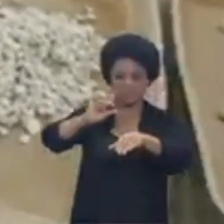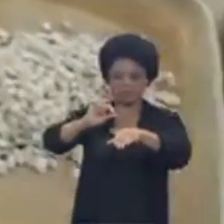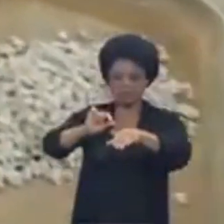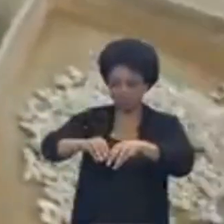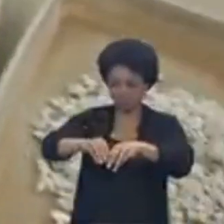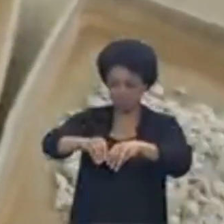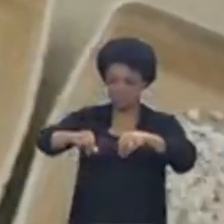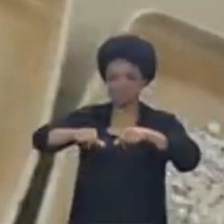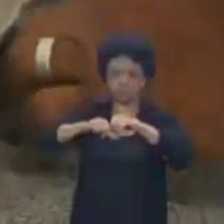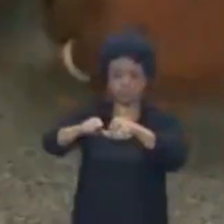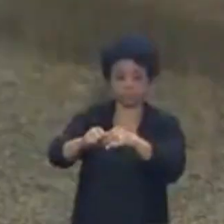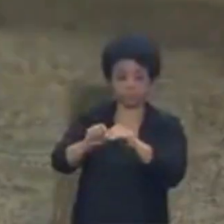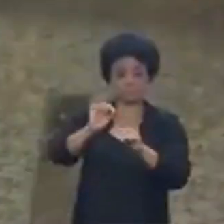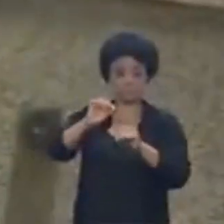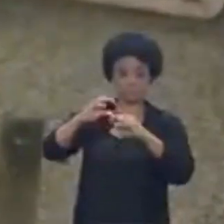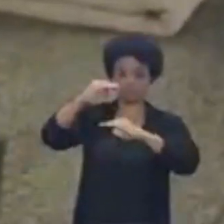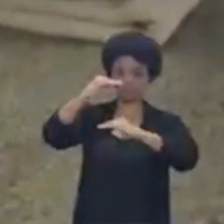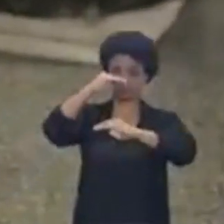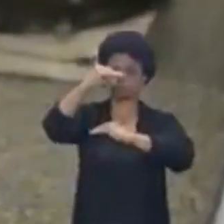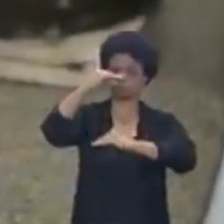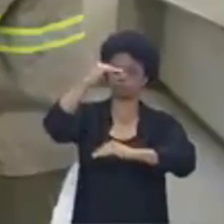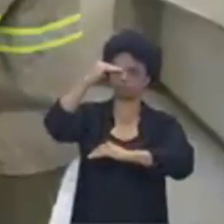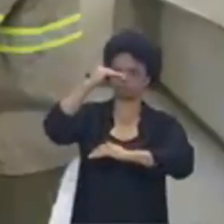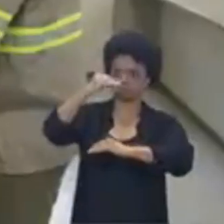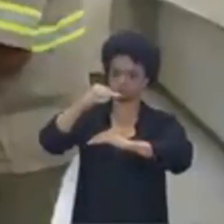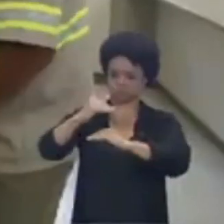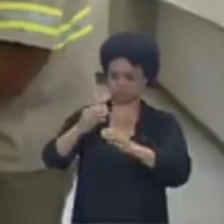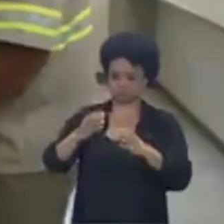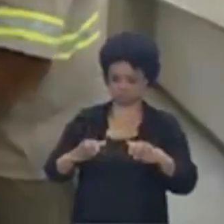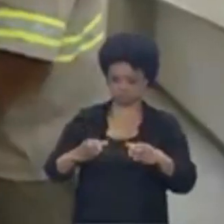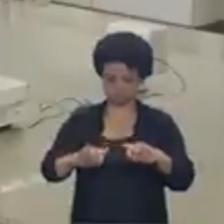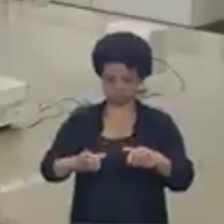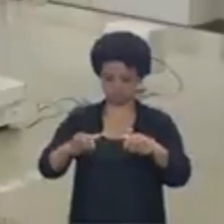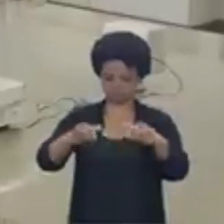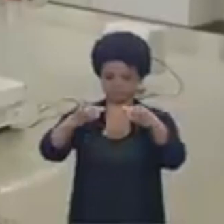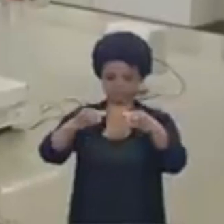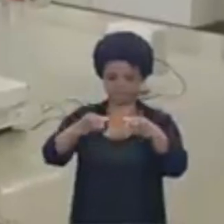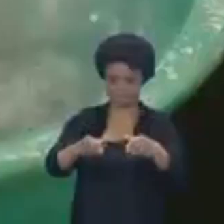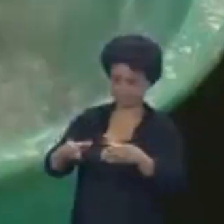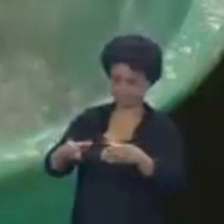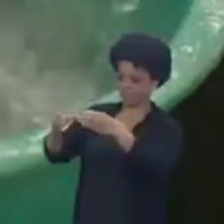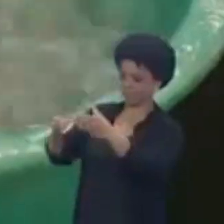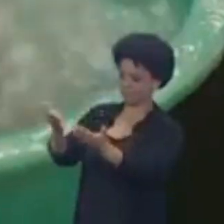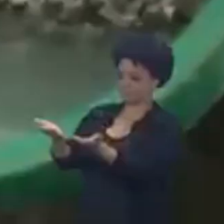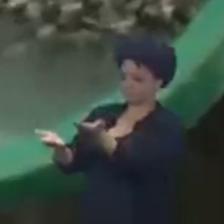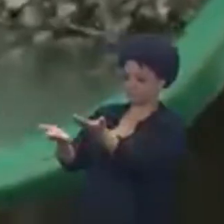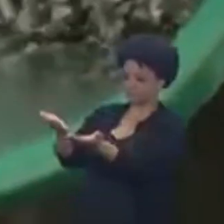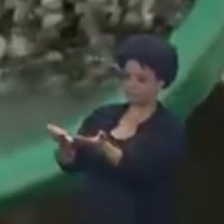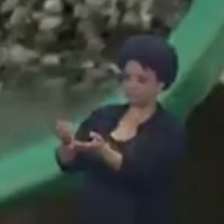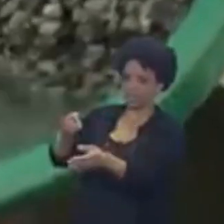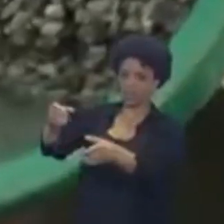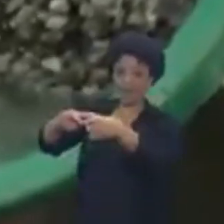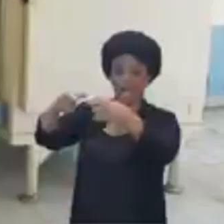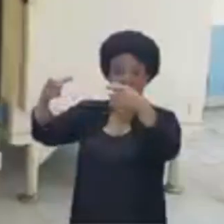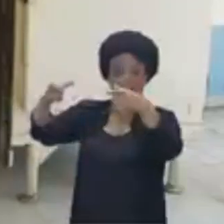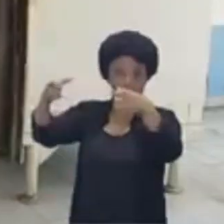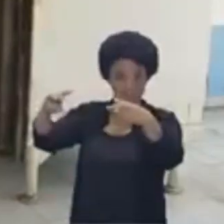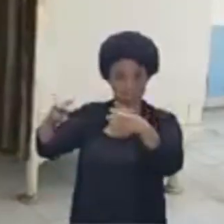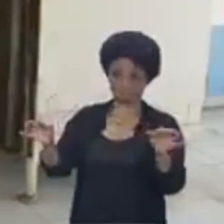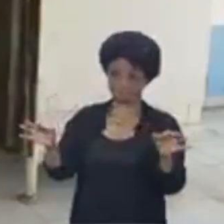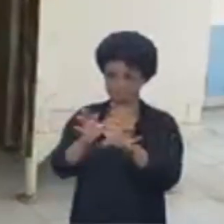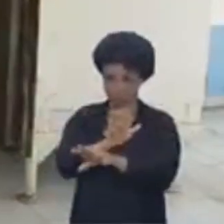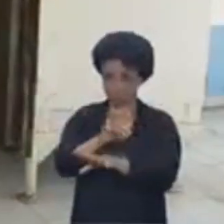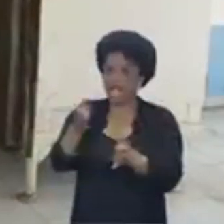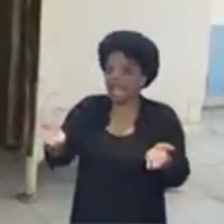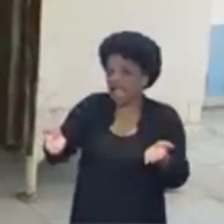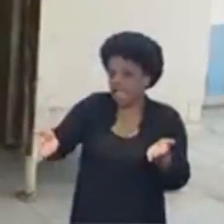Agora, o material que ficou retido em cada peneira é pesado. Para finalizar o ensaio, os materiais são lavados e depois secados